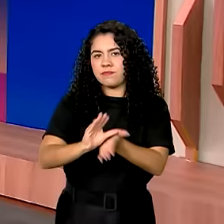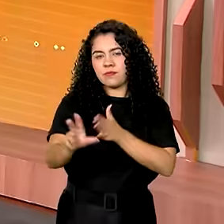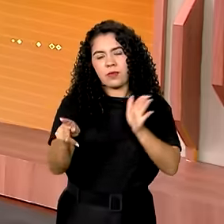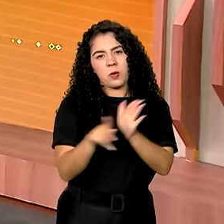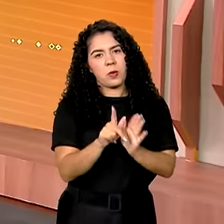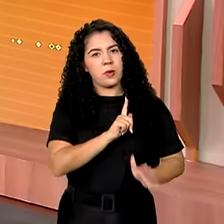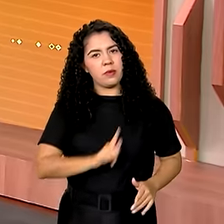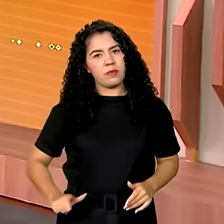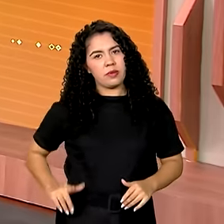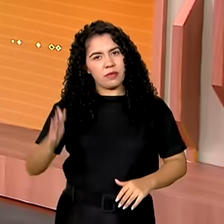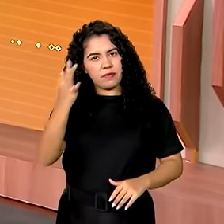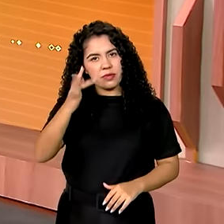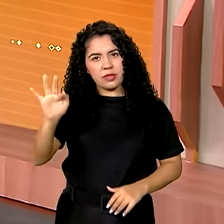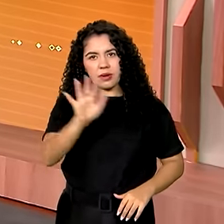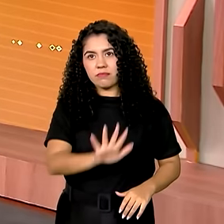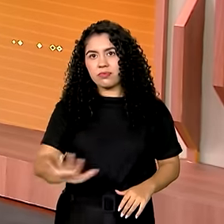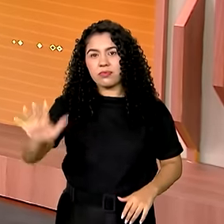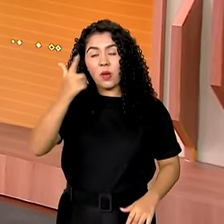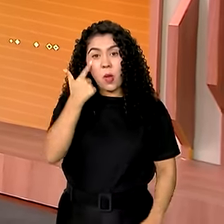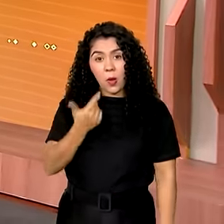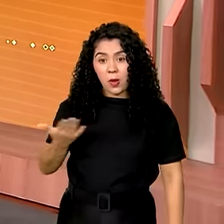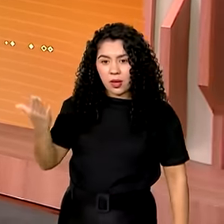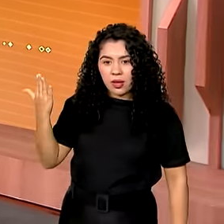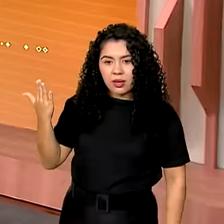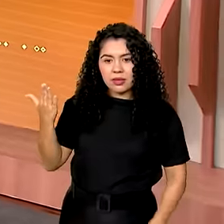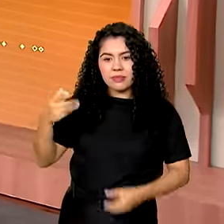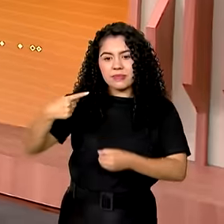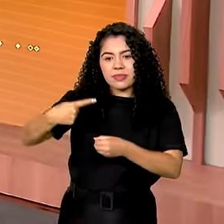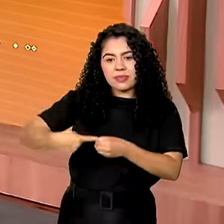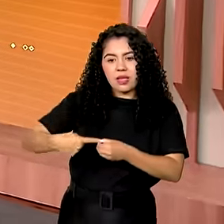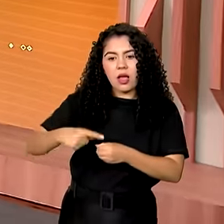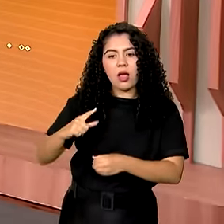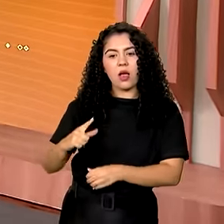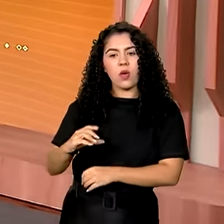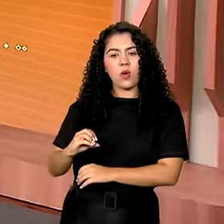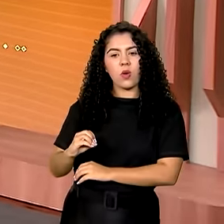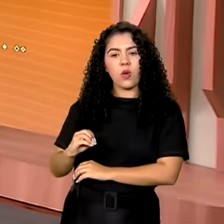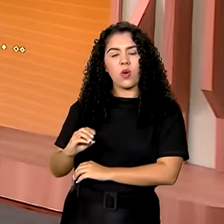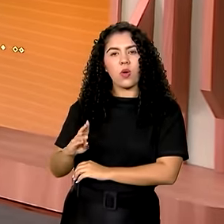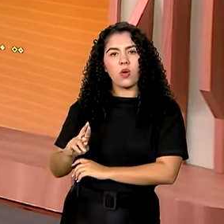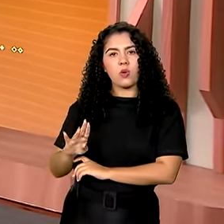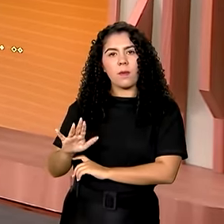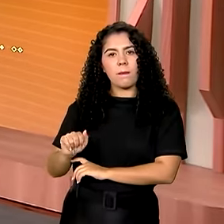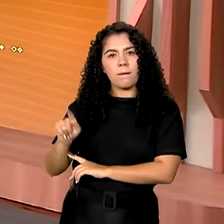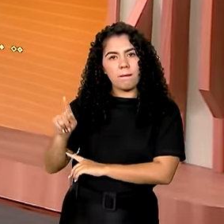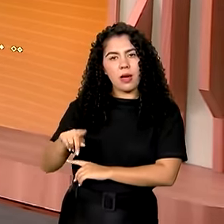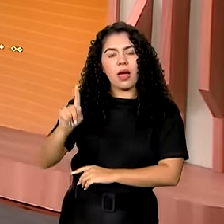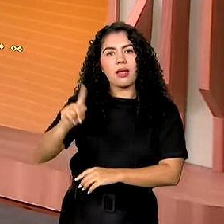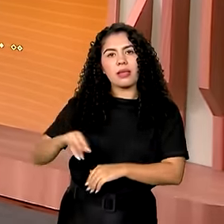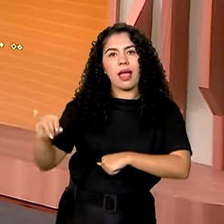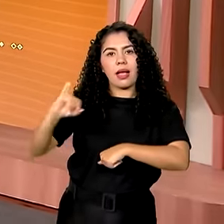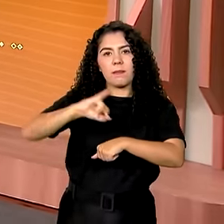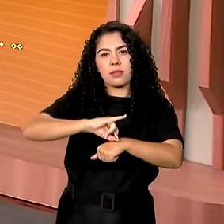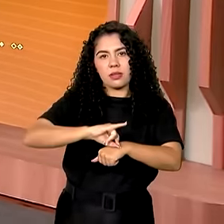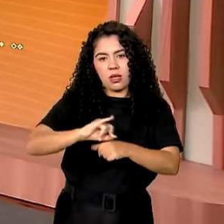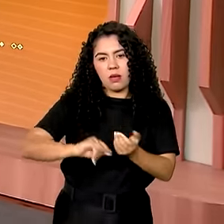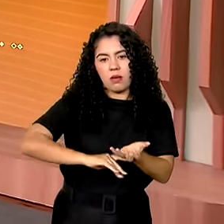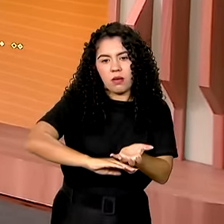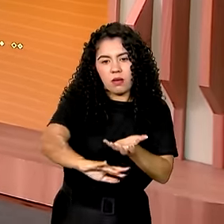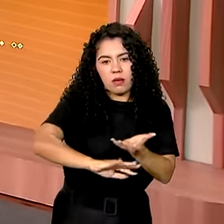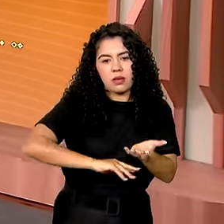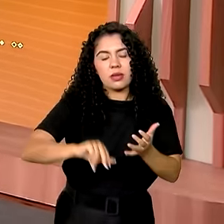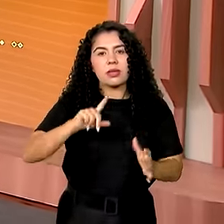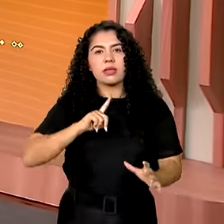em todo o país. Vamos dar uma olhada então? Corumbá, capital do Pantanal, faz fronteira com a Bolívia, tem pouco mais de